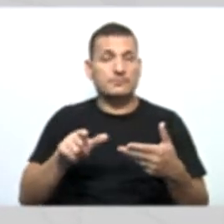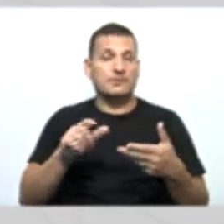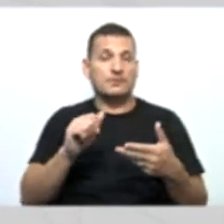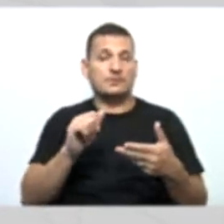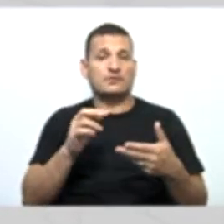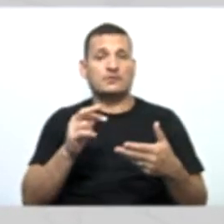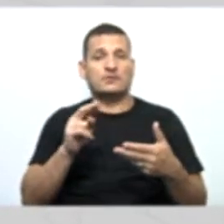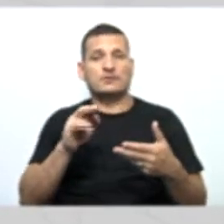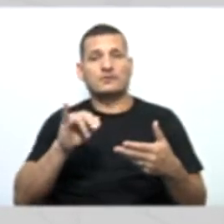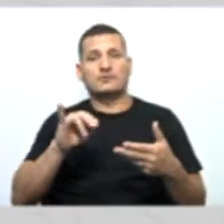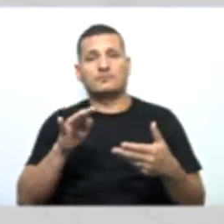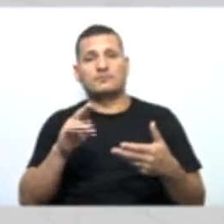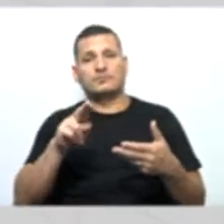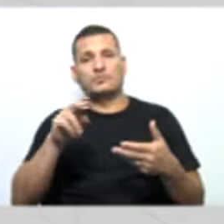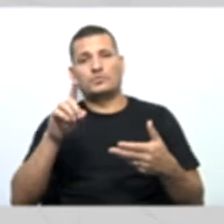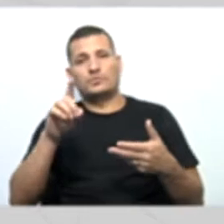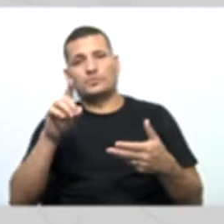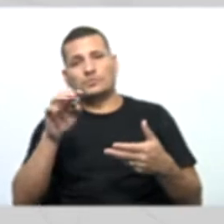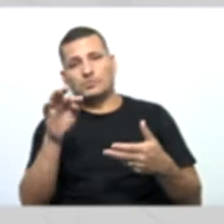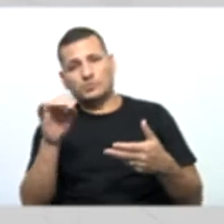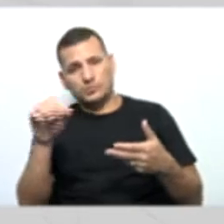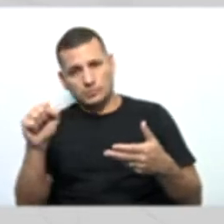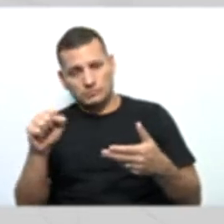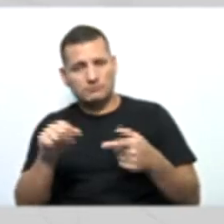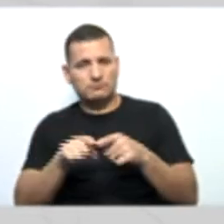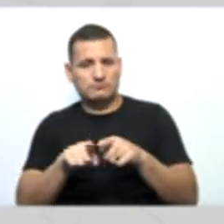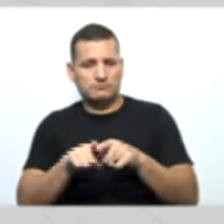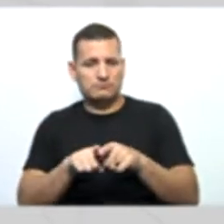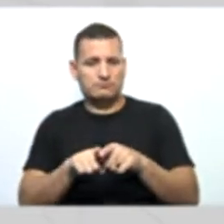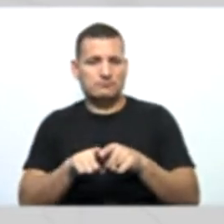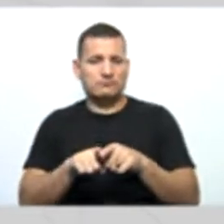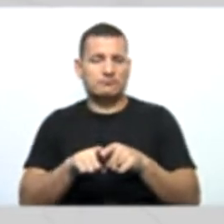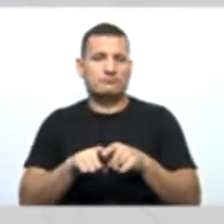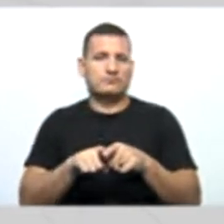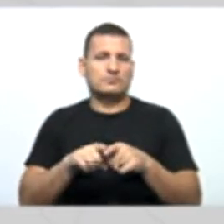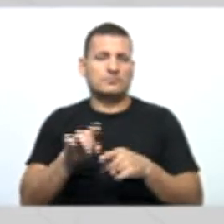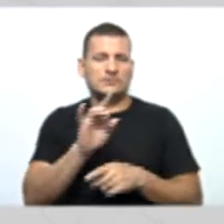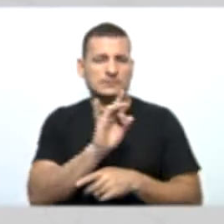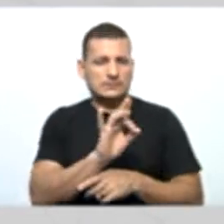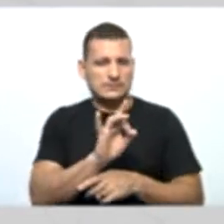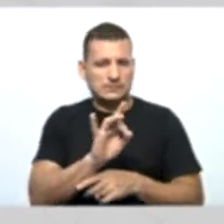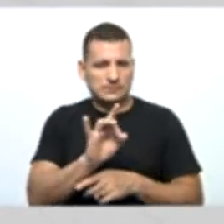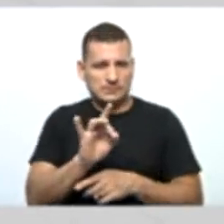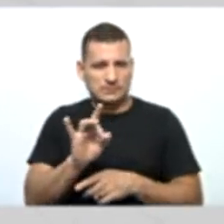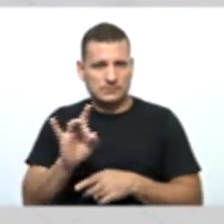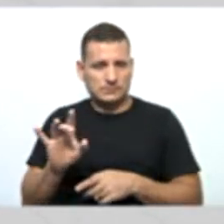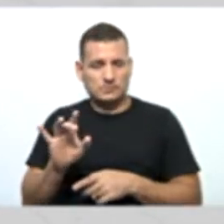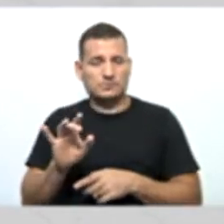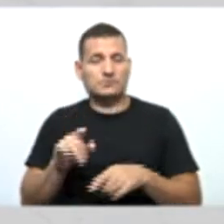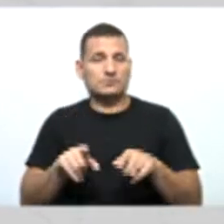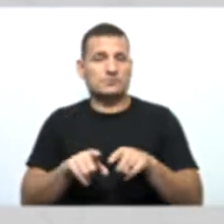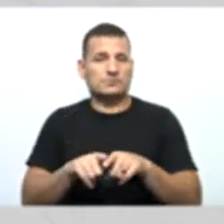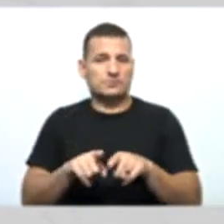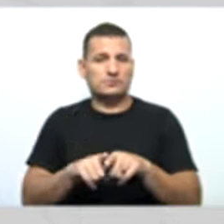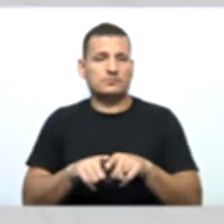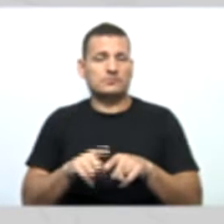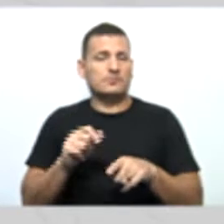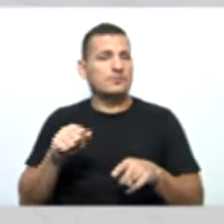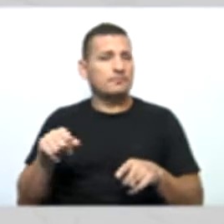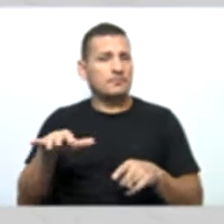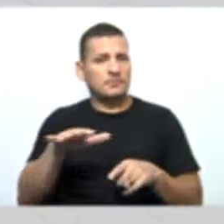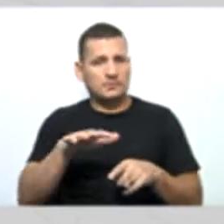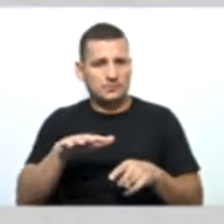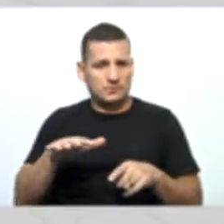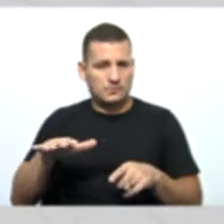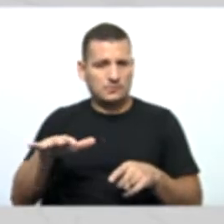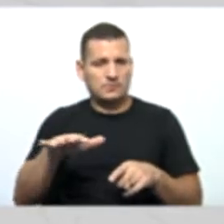atributos relacionados com cada um deles e com o ambiente de maneira a